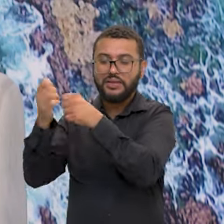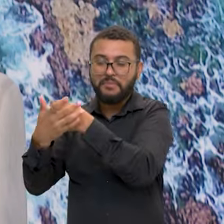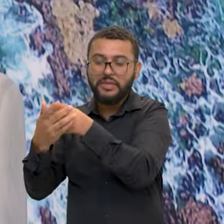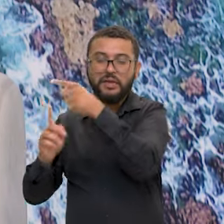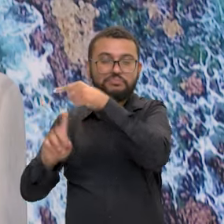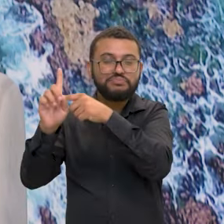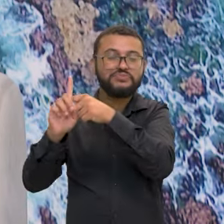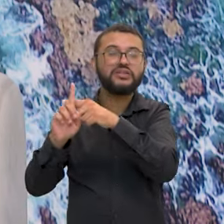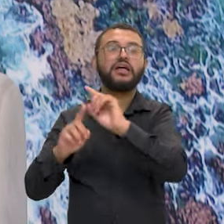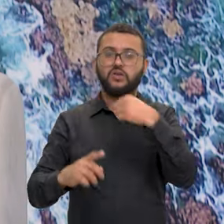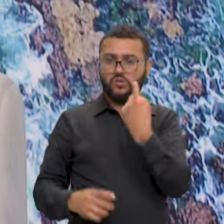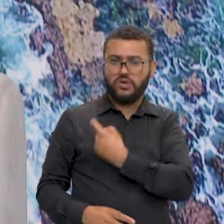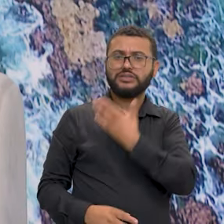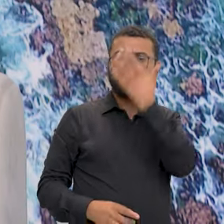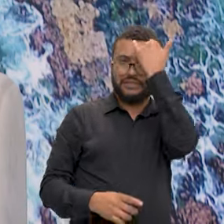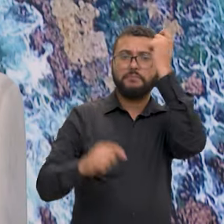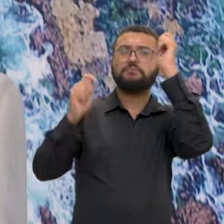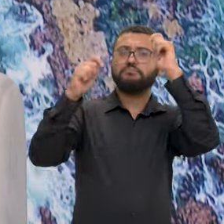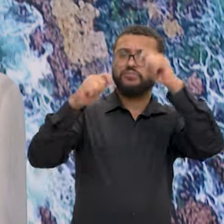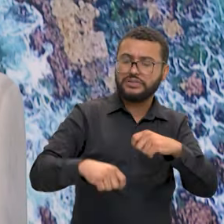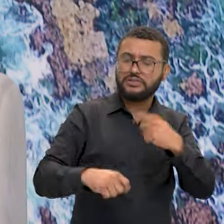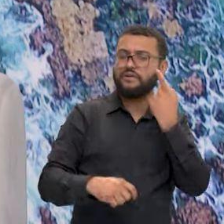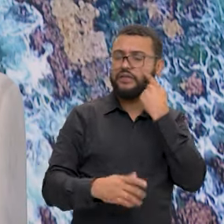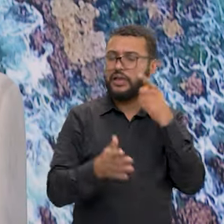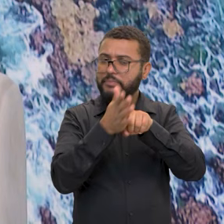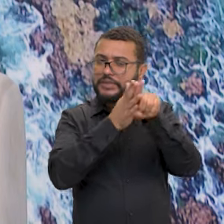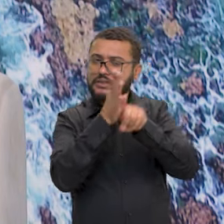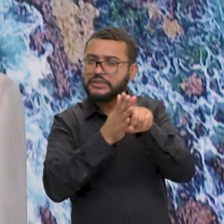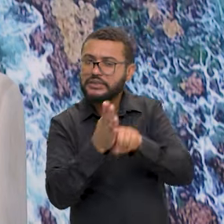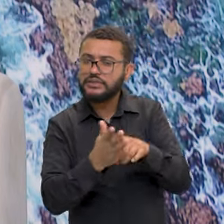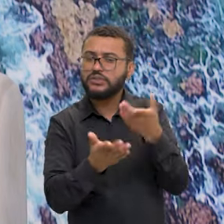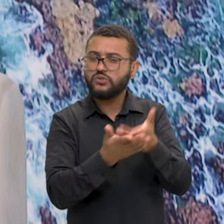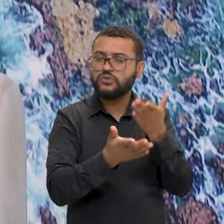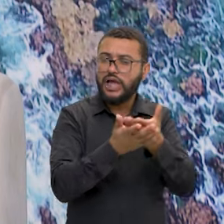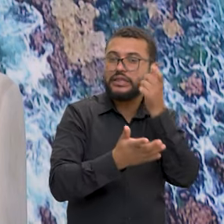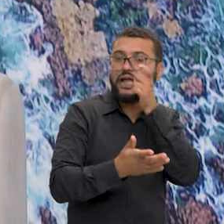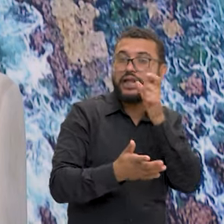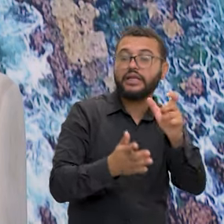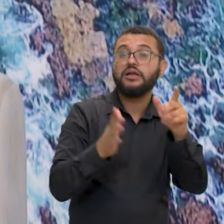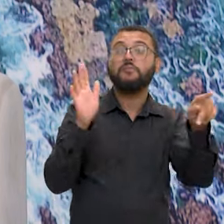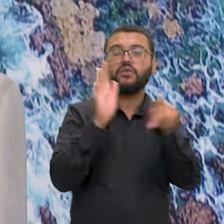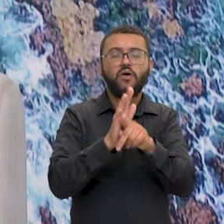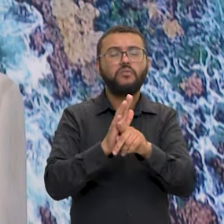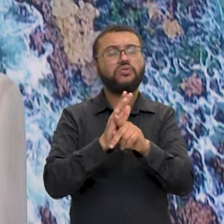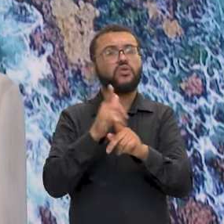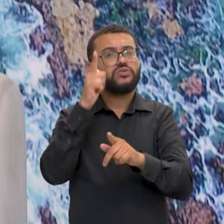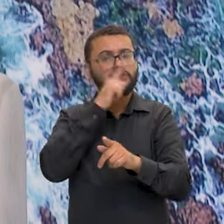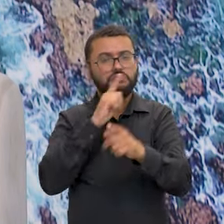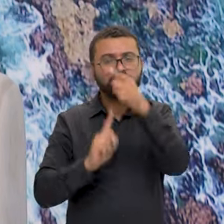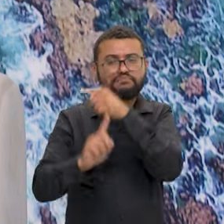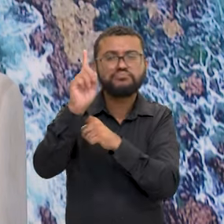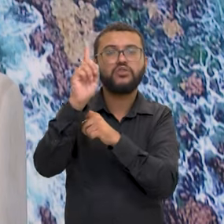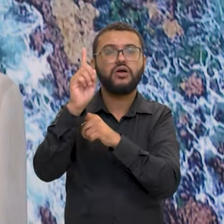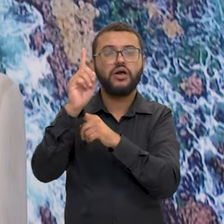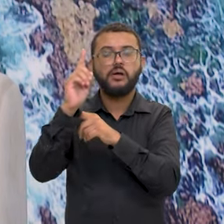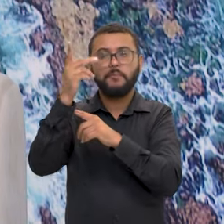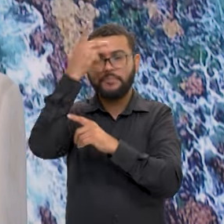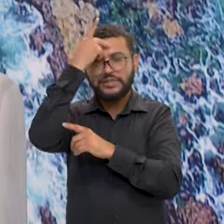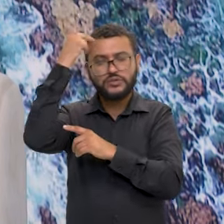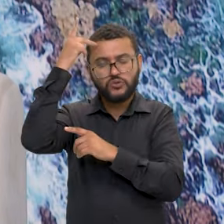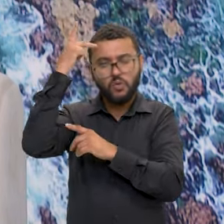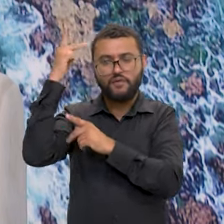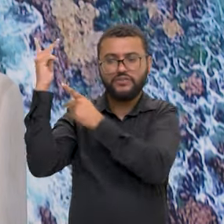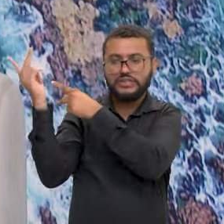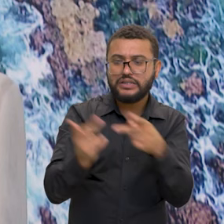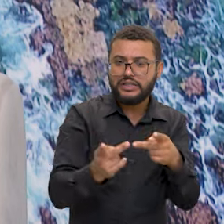perspectiva que a gente tem, que a gente possa superar o número histórico de turistas estrangeiros vindo para o Brasil. Isso tem a ver com o novo momento, tem a ver com o pós-pandemia,